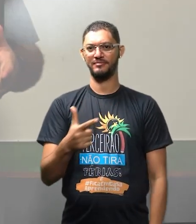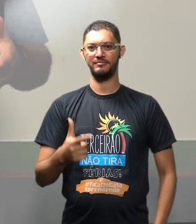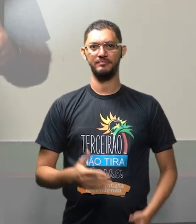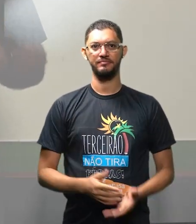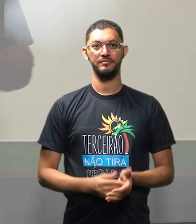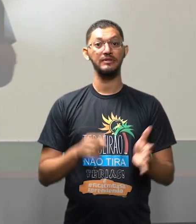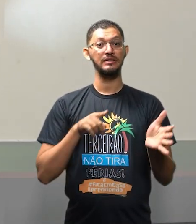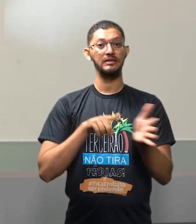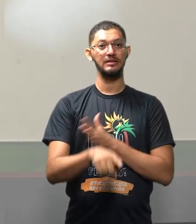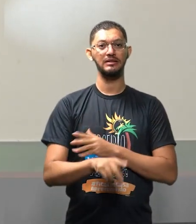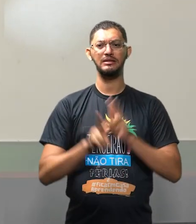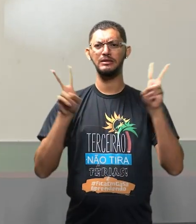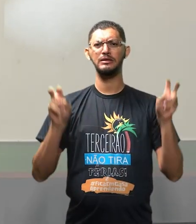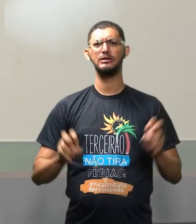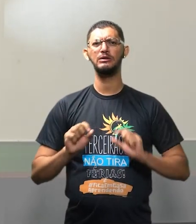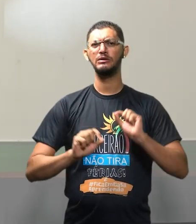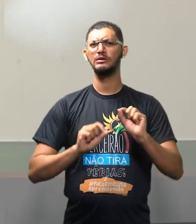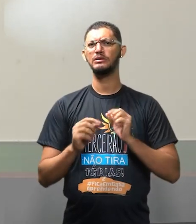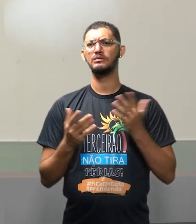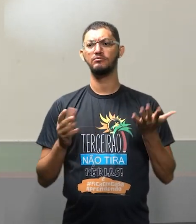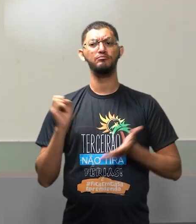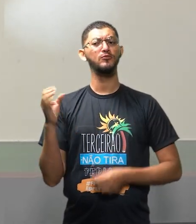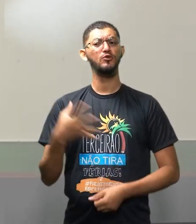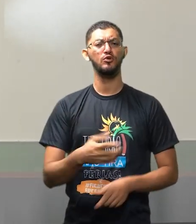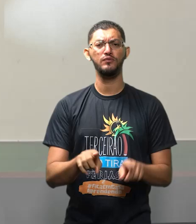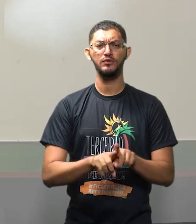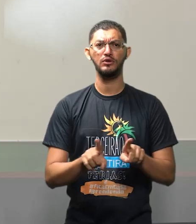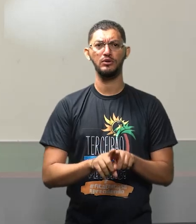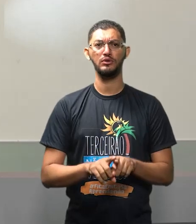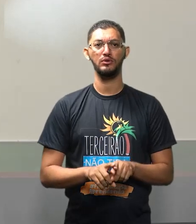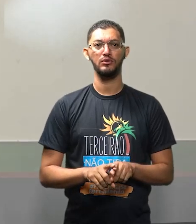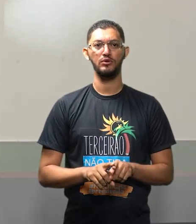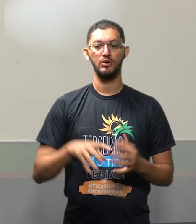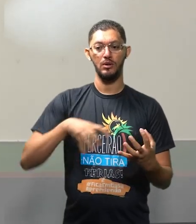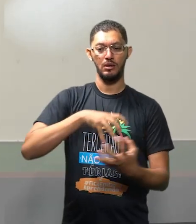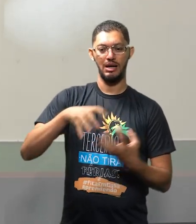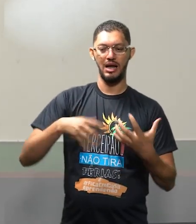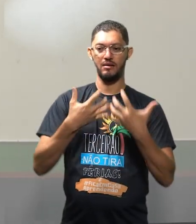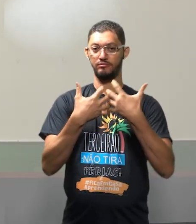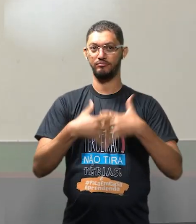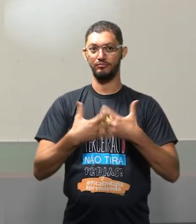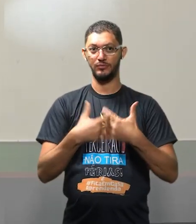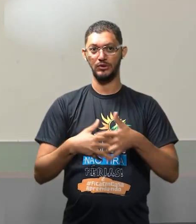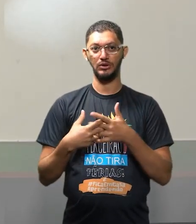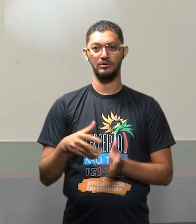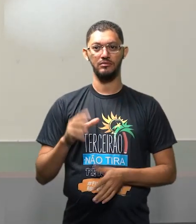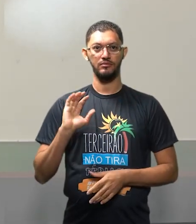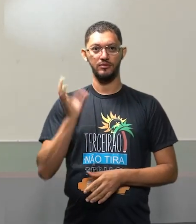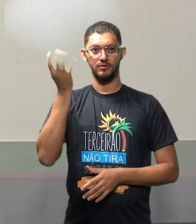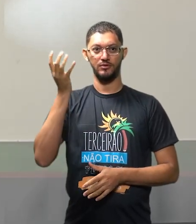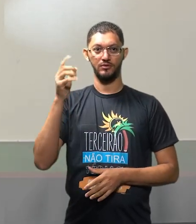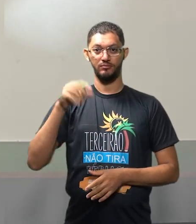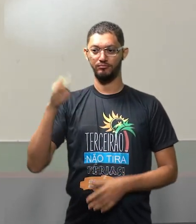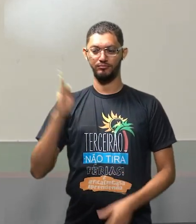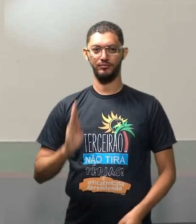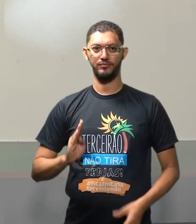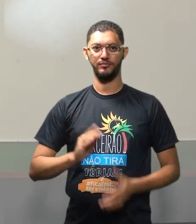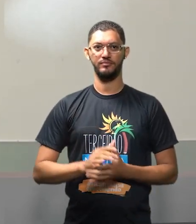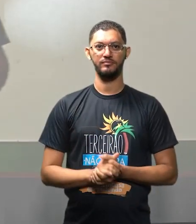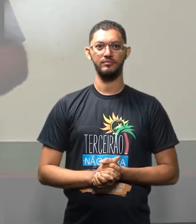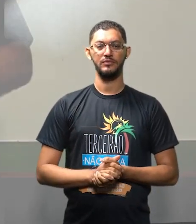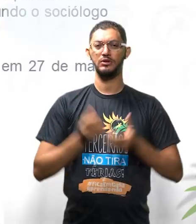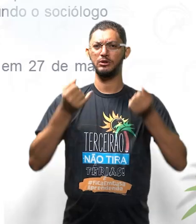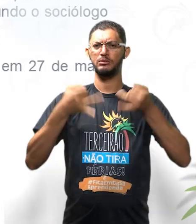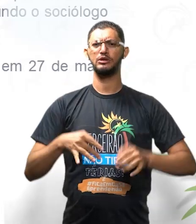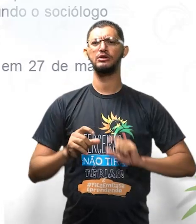Essa questão ela trata de um assunto que é relativamente atual. Foi a greve dos caminhoneiros, que há pouco tempo atrás aconteceu no Brasil. E ela